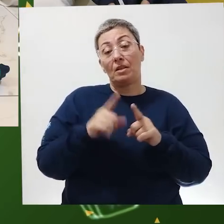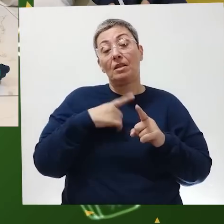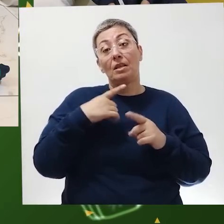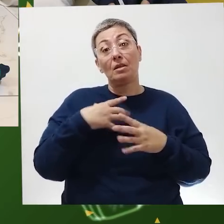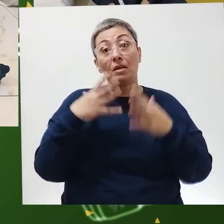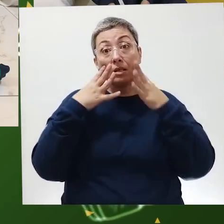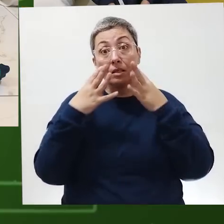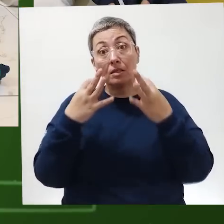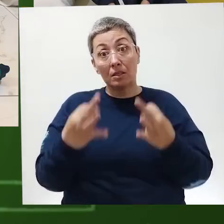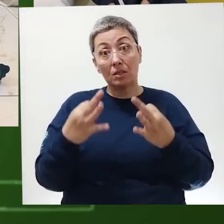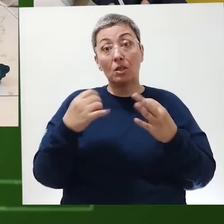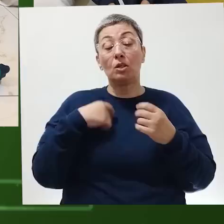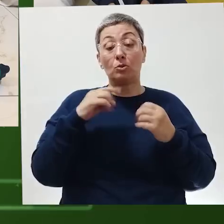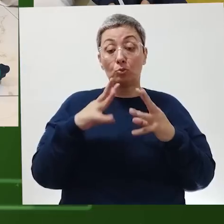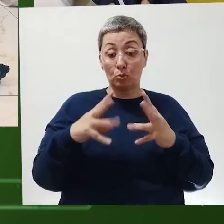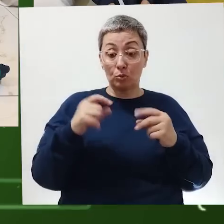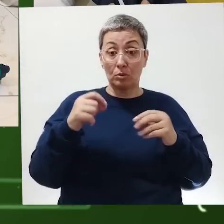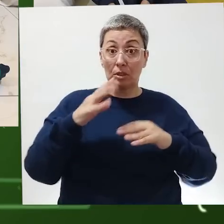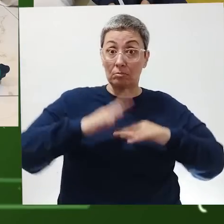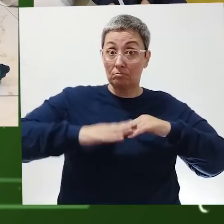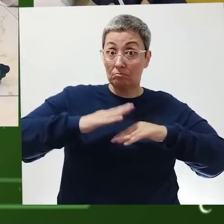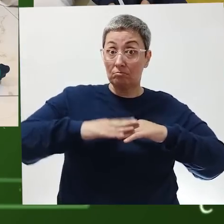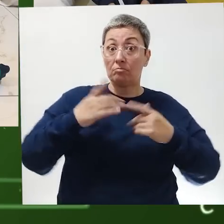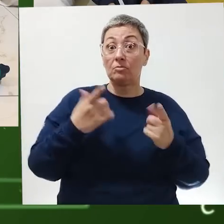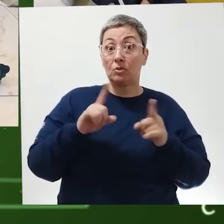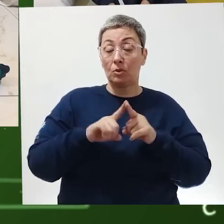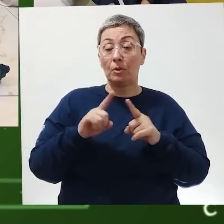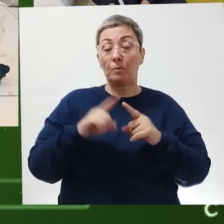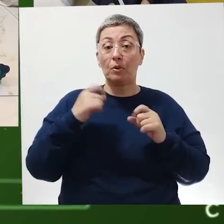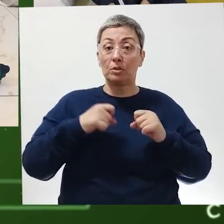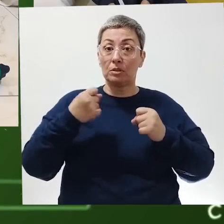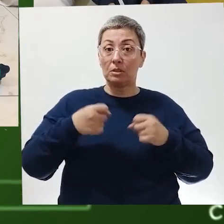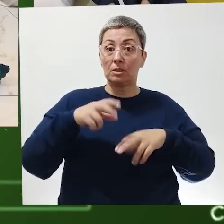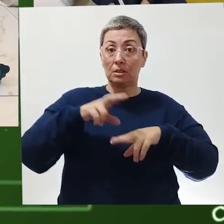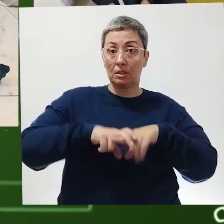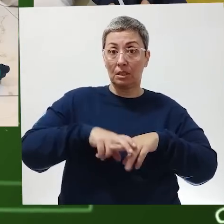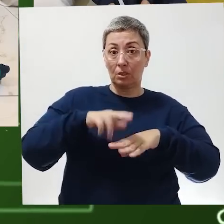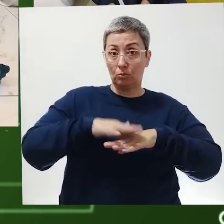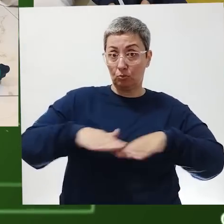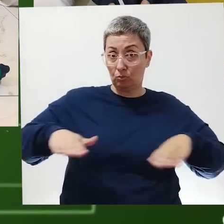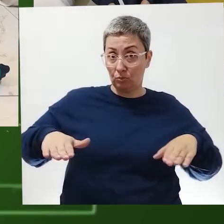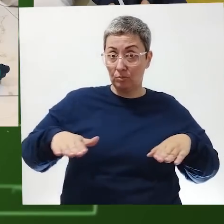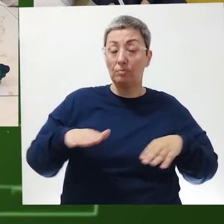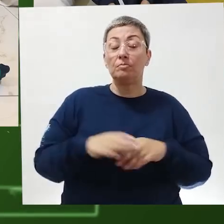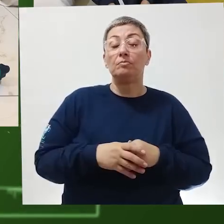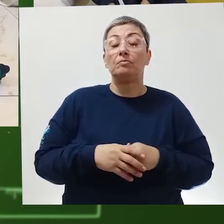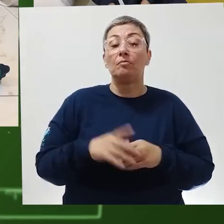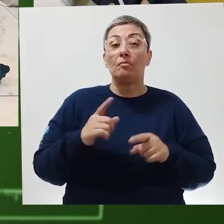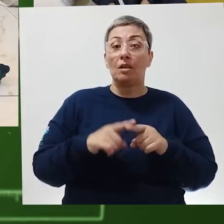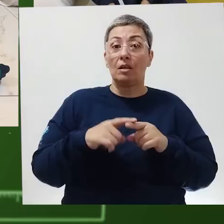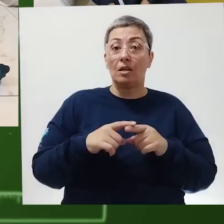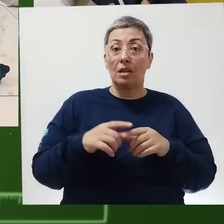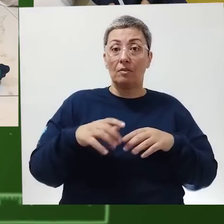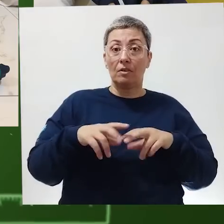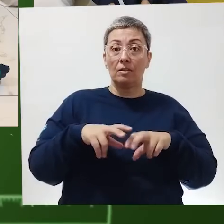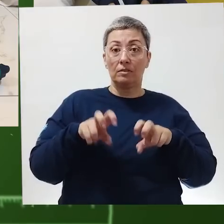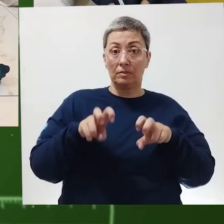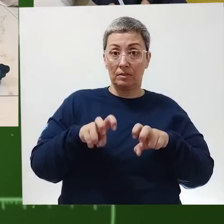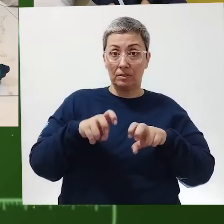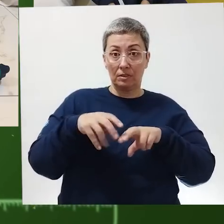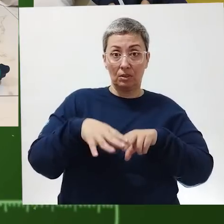prestar atenção naquilo que ela está fazendo. Então a gente pode sentar a criança no chão, né, ela dobra o